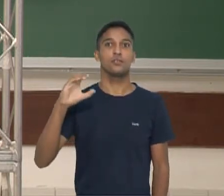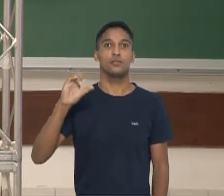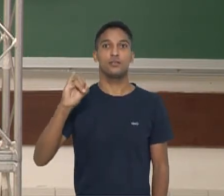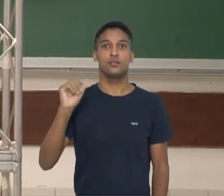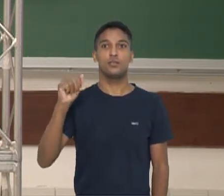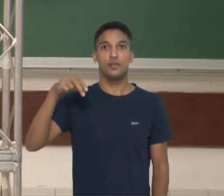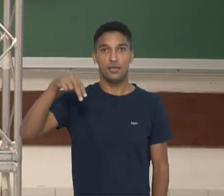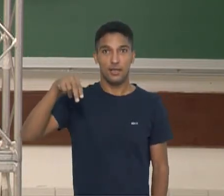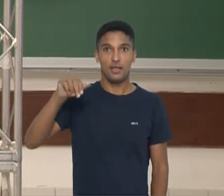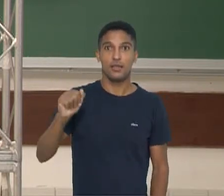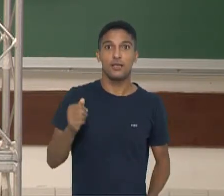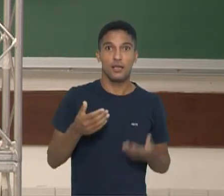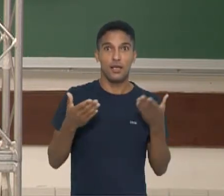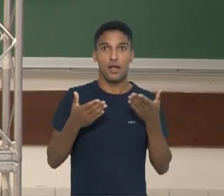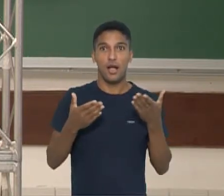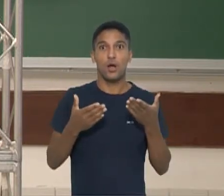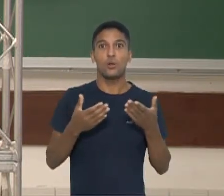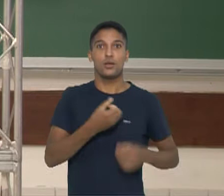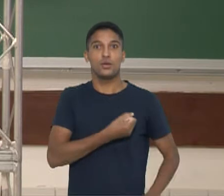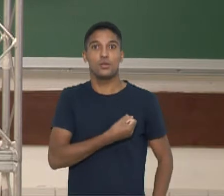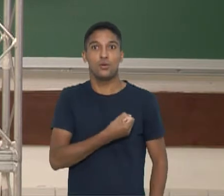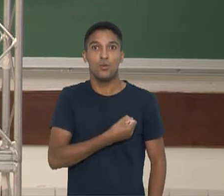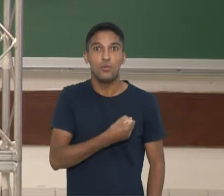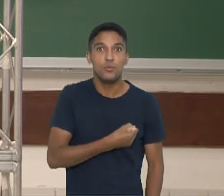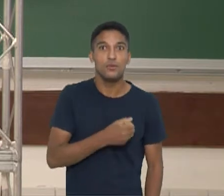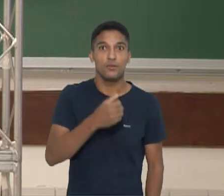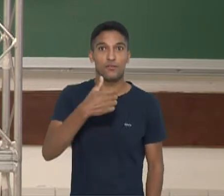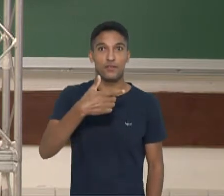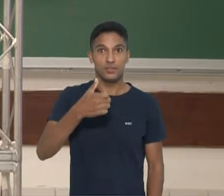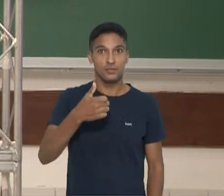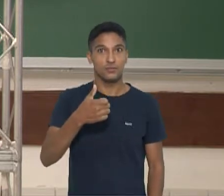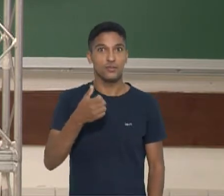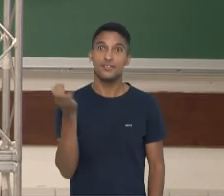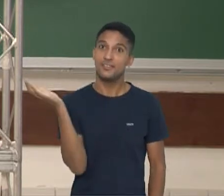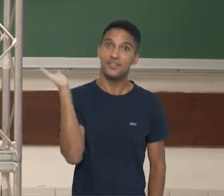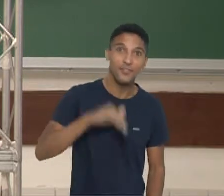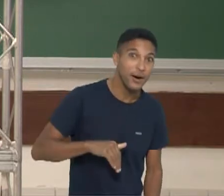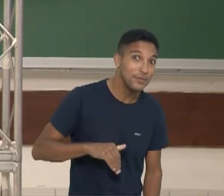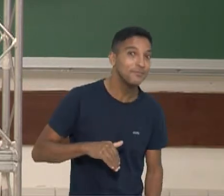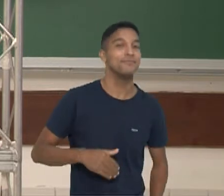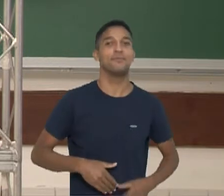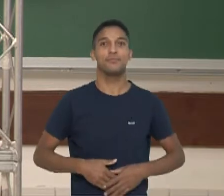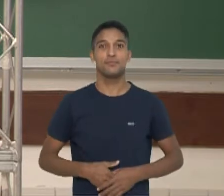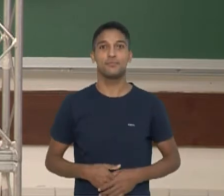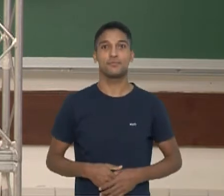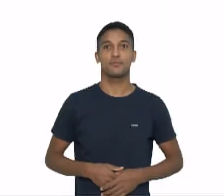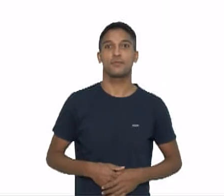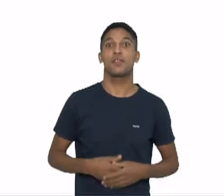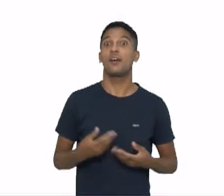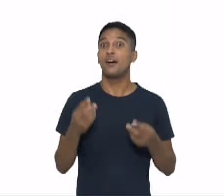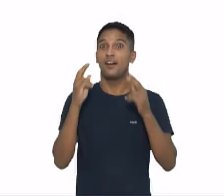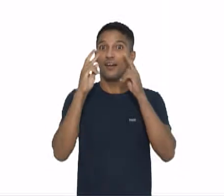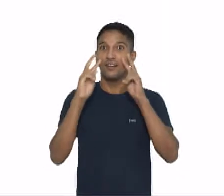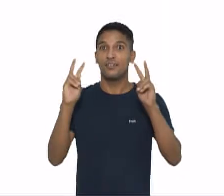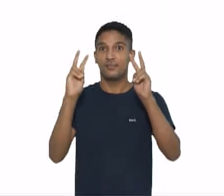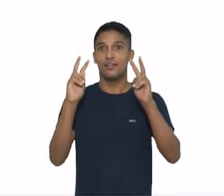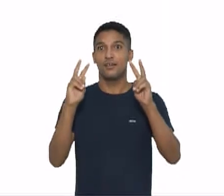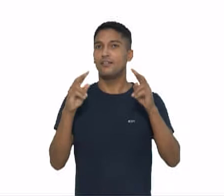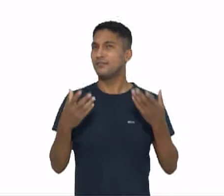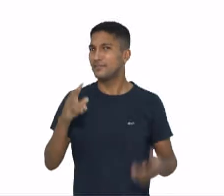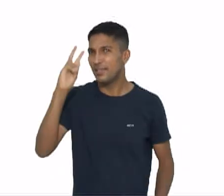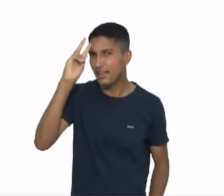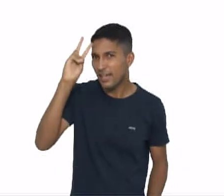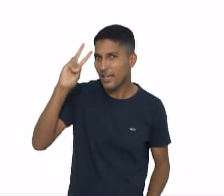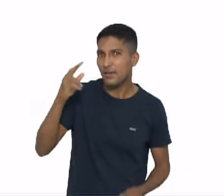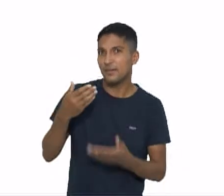aula de número 21. 21. Vamos saber? Então, vamos. Míralo! Te acuerdas lo